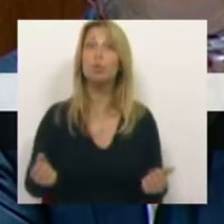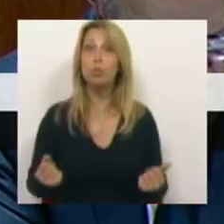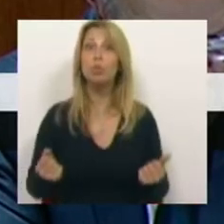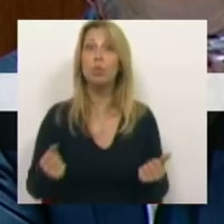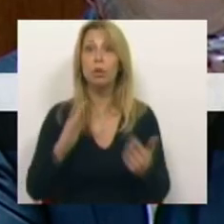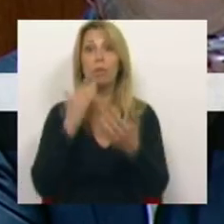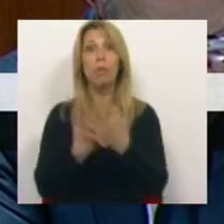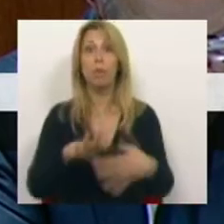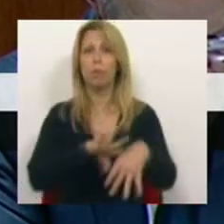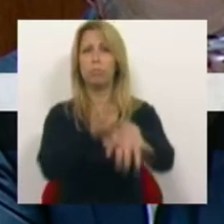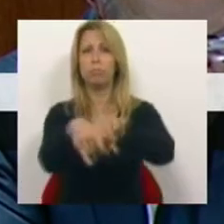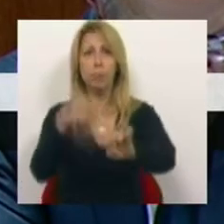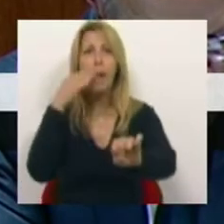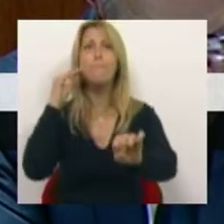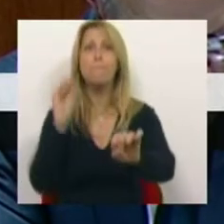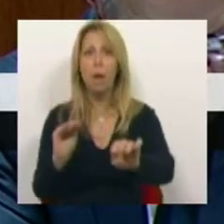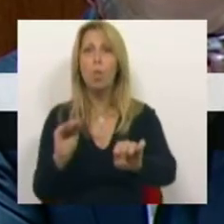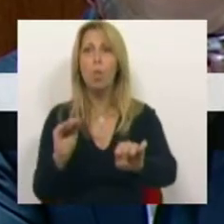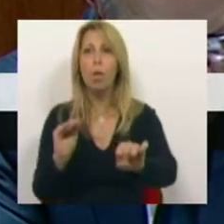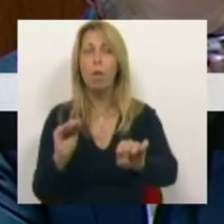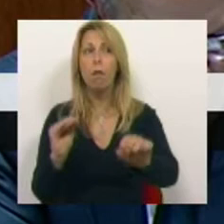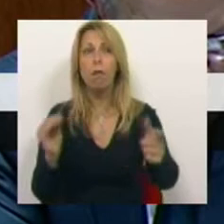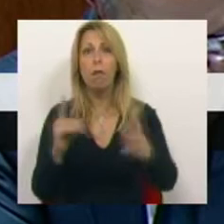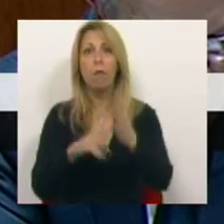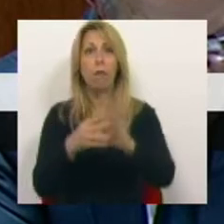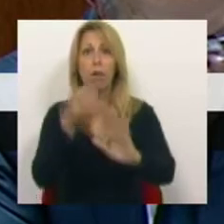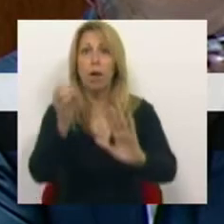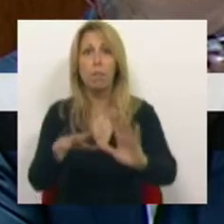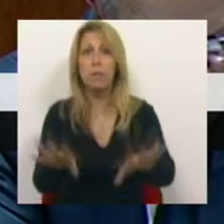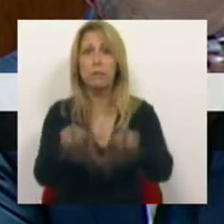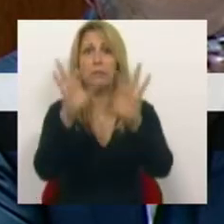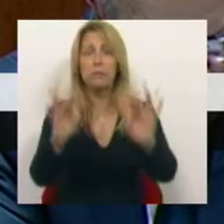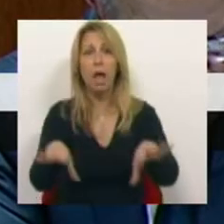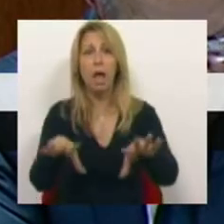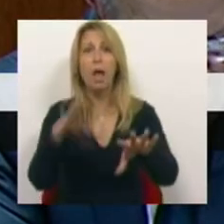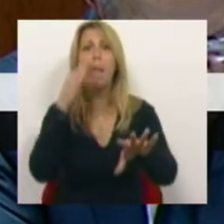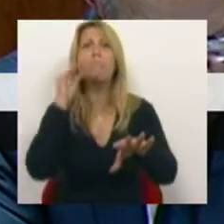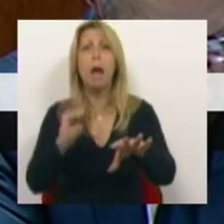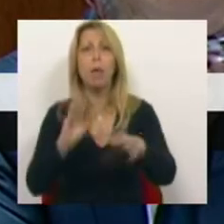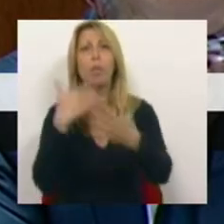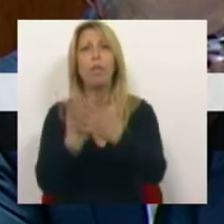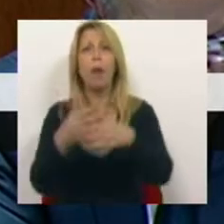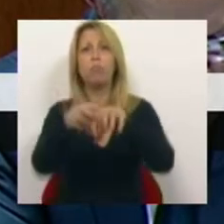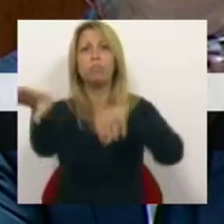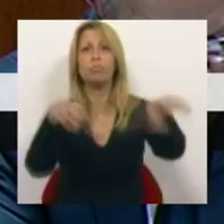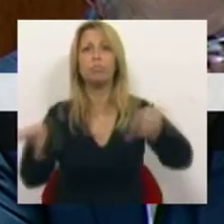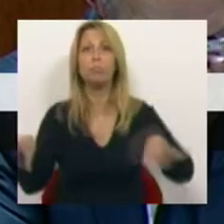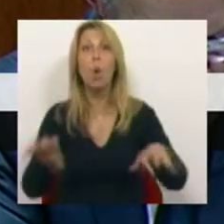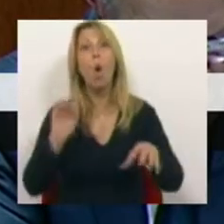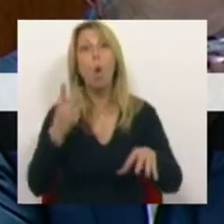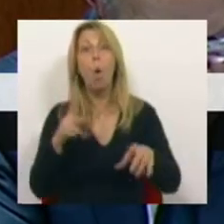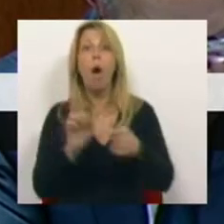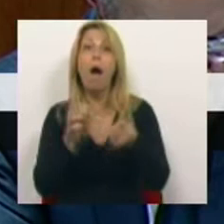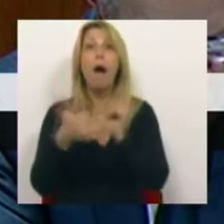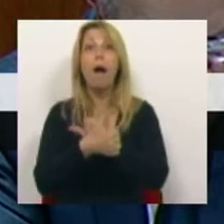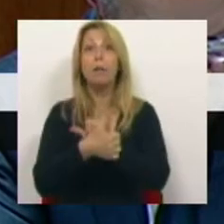desmantelamento daquele banco, da sua eliminação como banco de retalho e a sua alteração de perfil com o Banco de